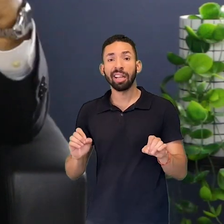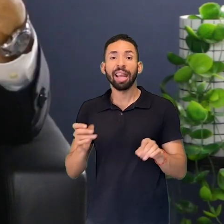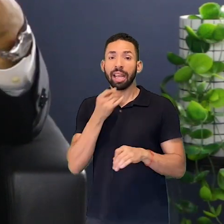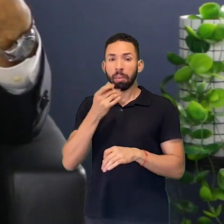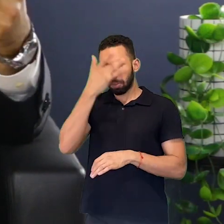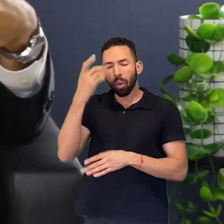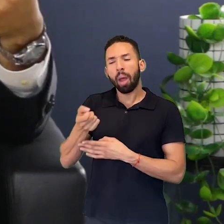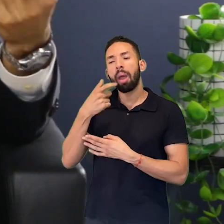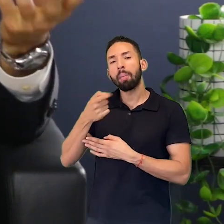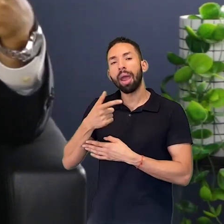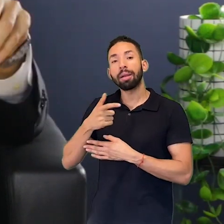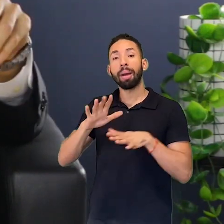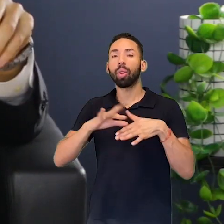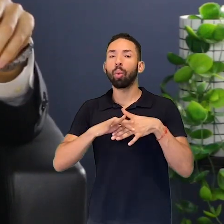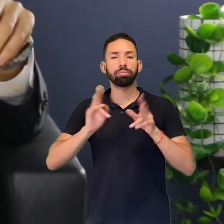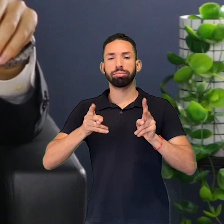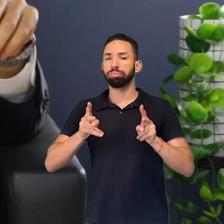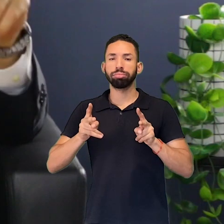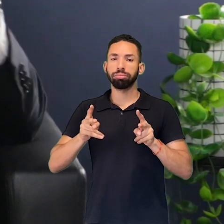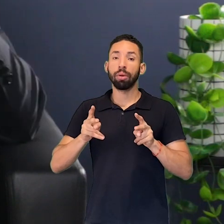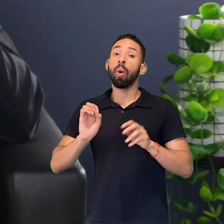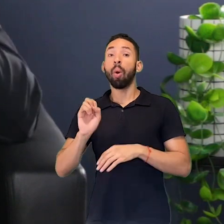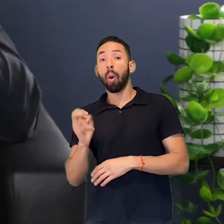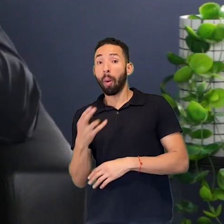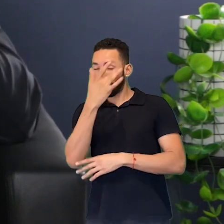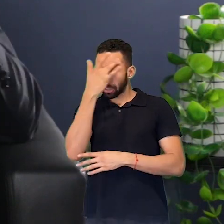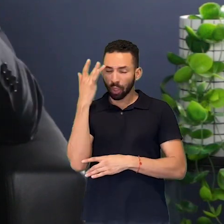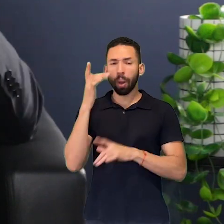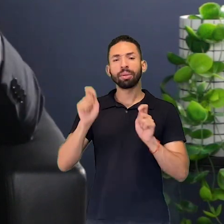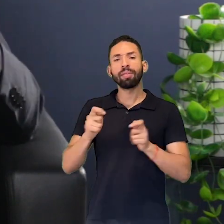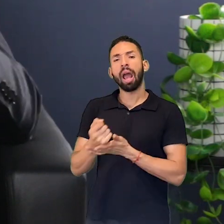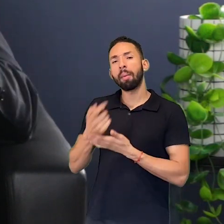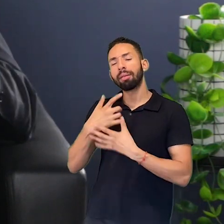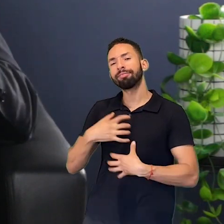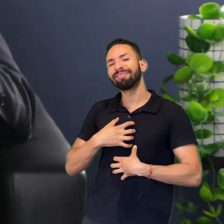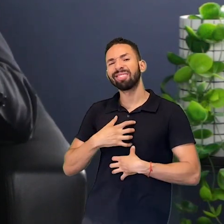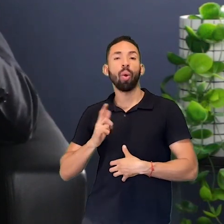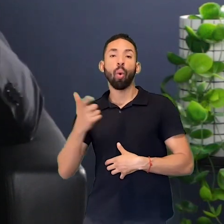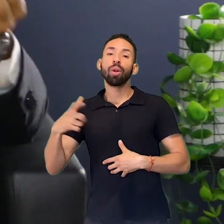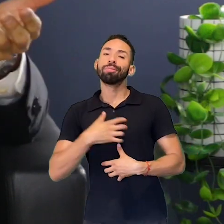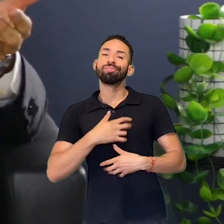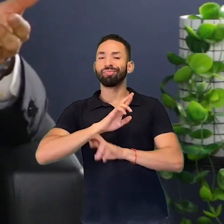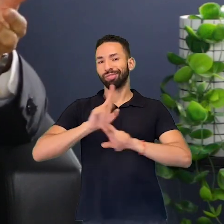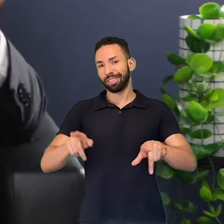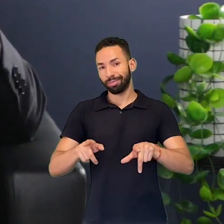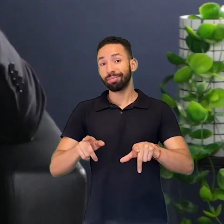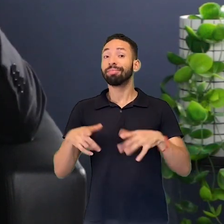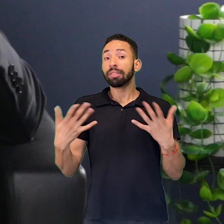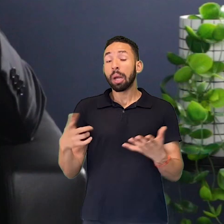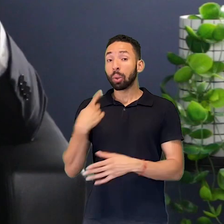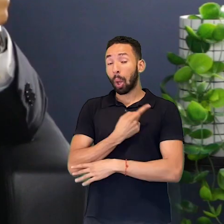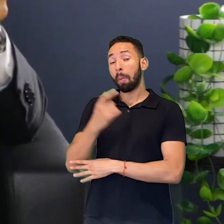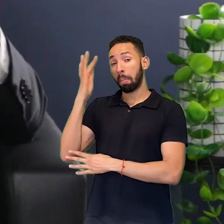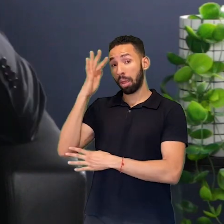não gerar o benefício contra aquela doença. Ou ela pode ter um efeito adverso àquele medicamento muito grande.